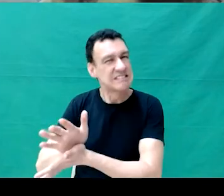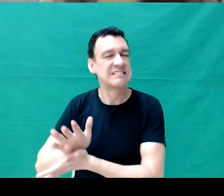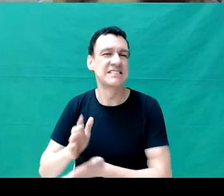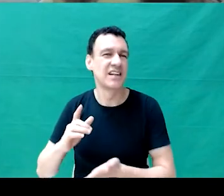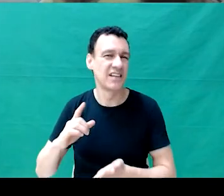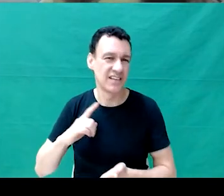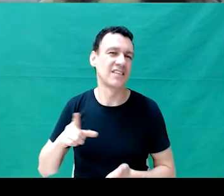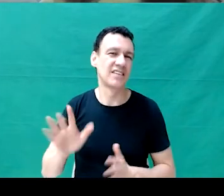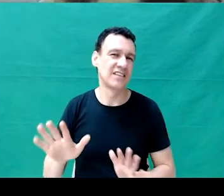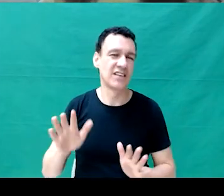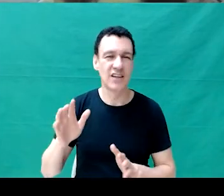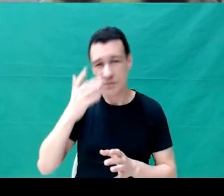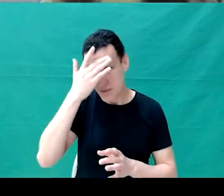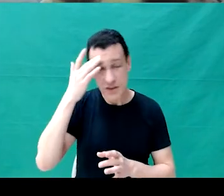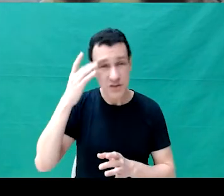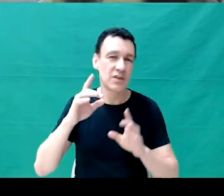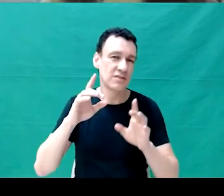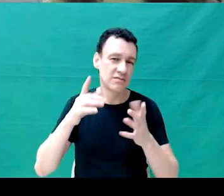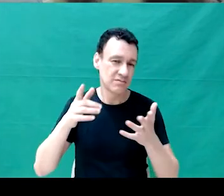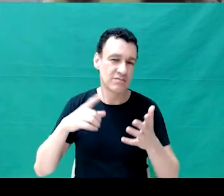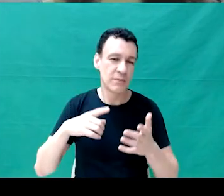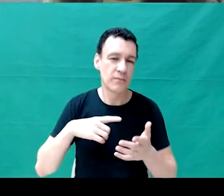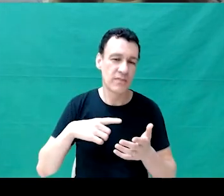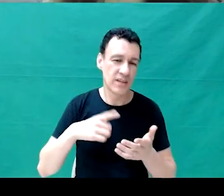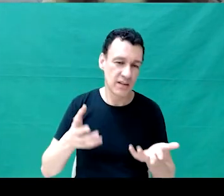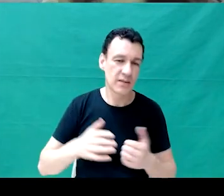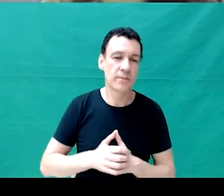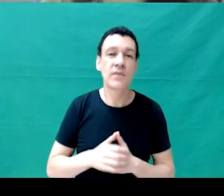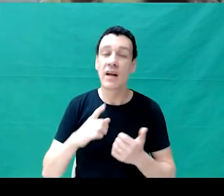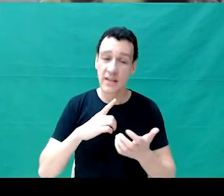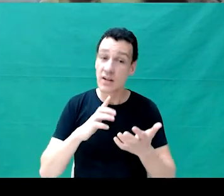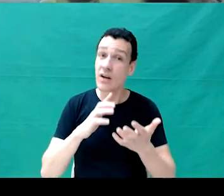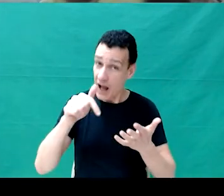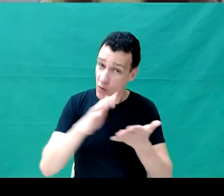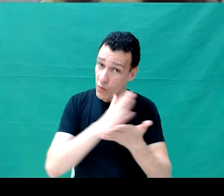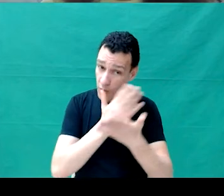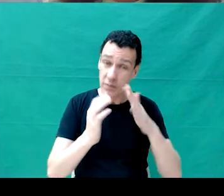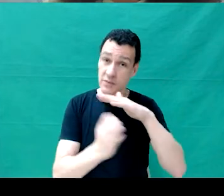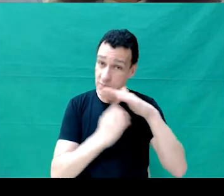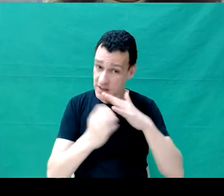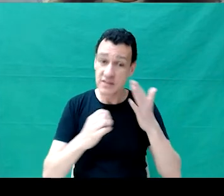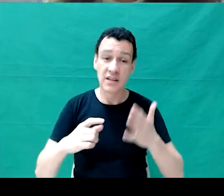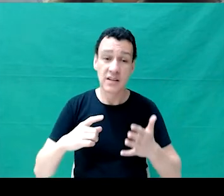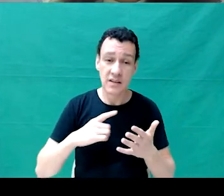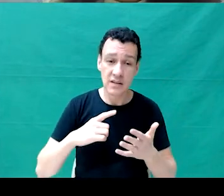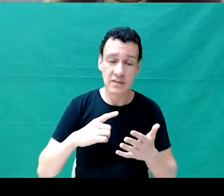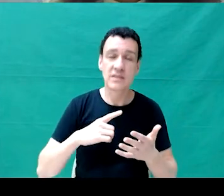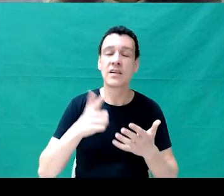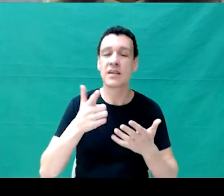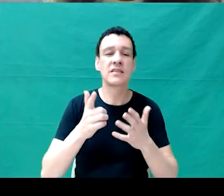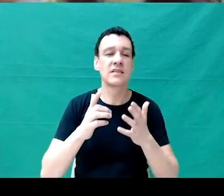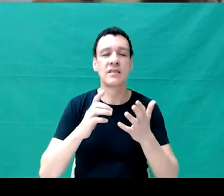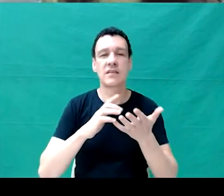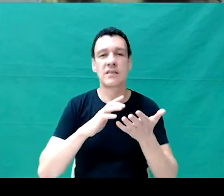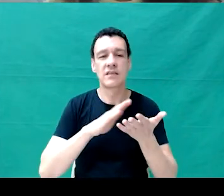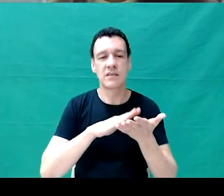maravilhosa, com a tradução simultânea de Libras, com aparelhos em braille,